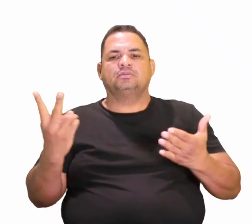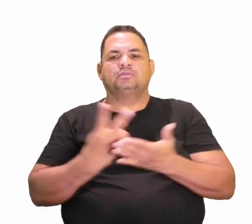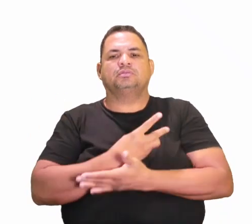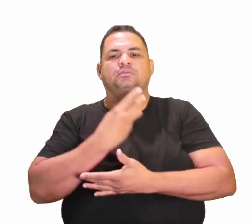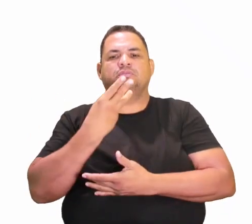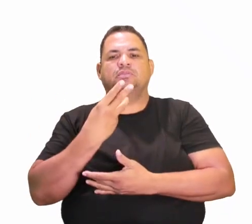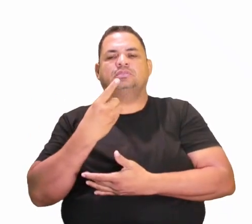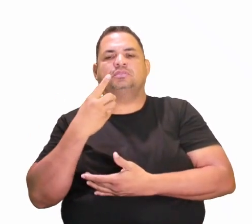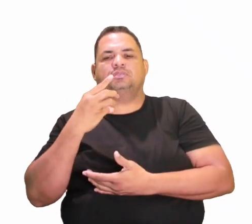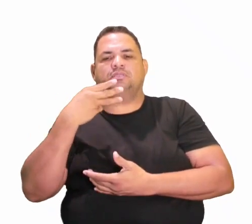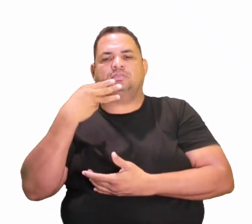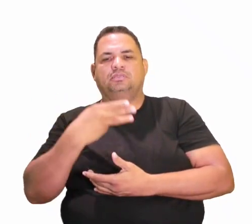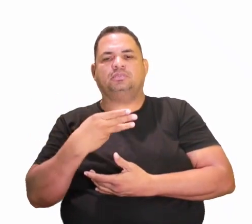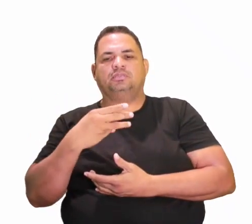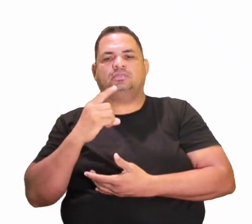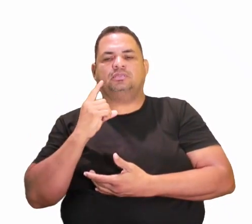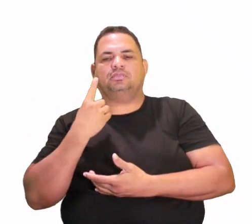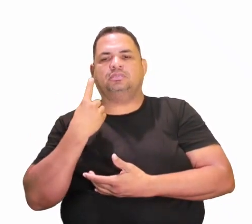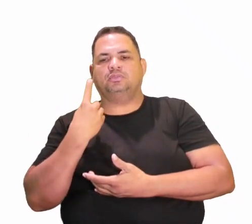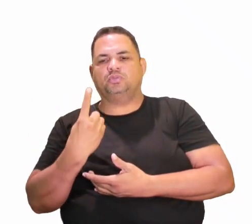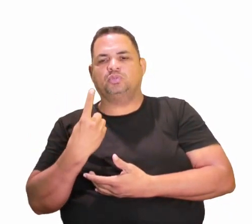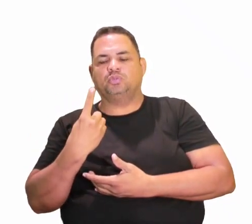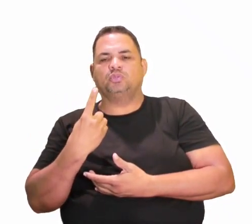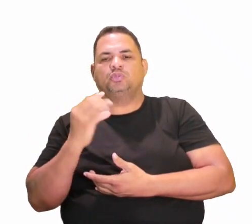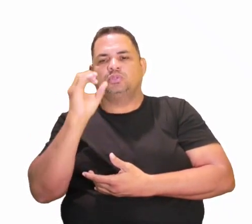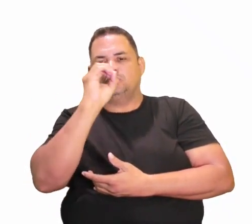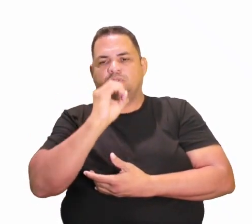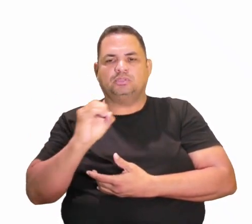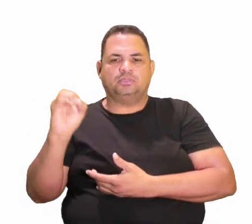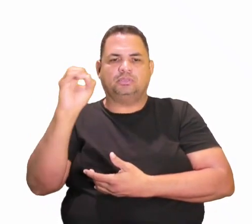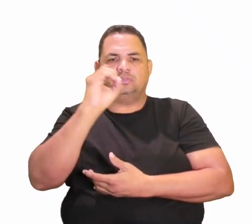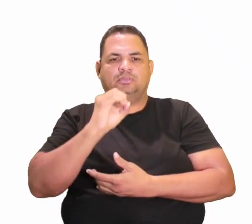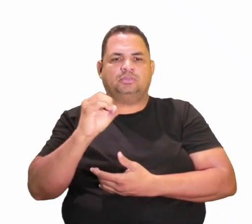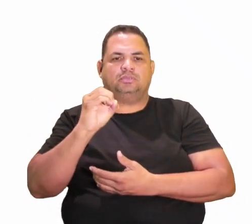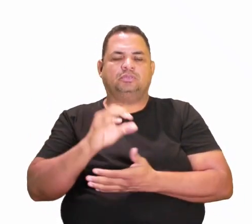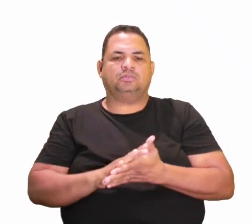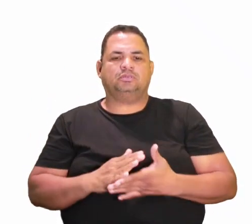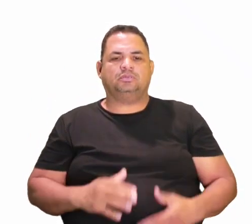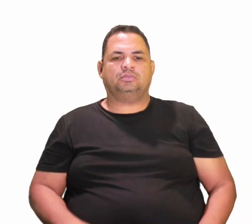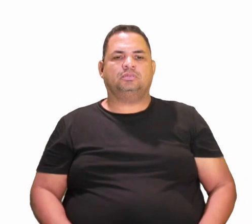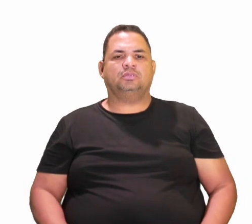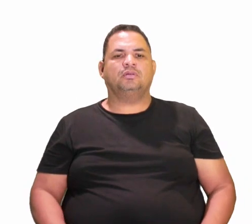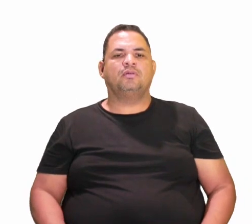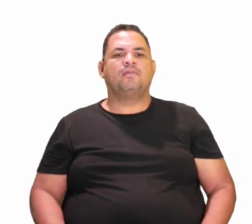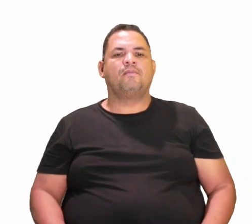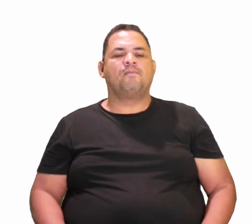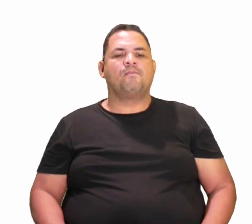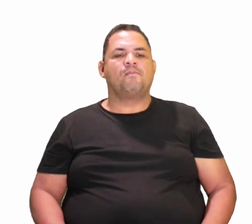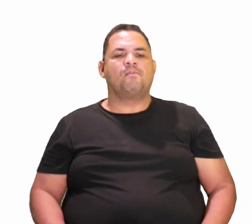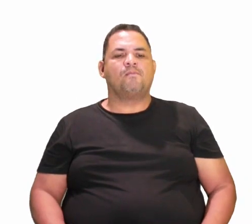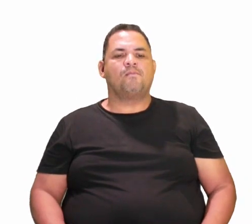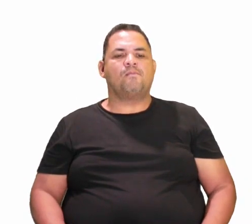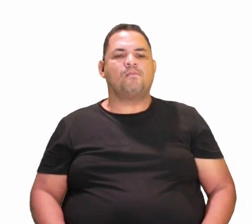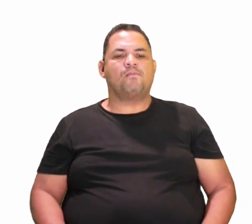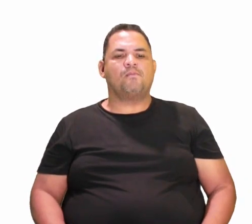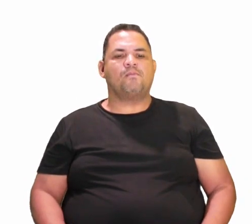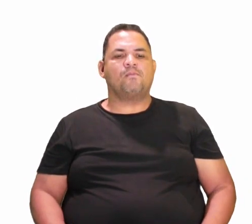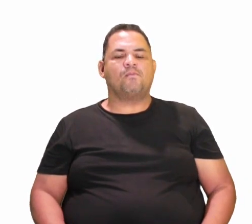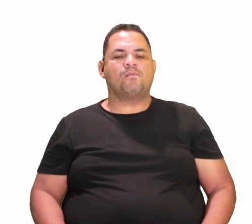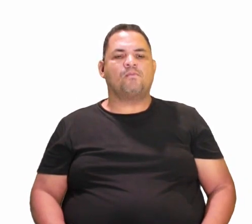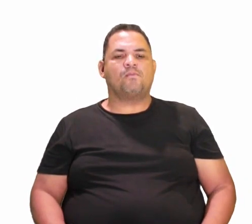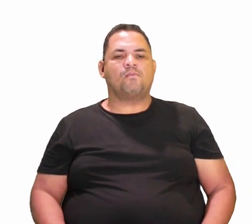de outubro e o Thanksgiving é comemorado dia 24 de novembro, muito